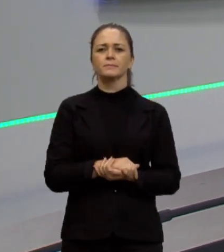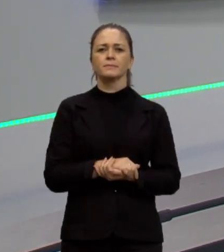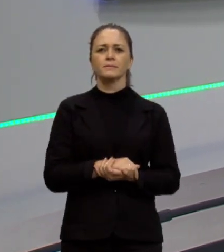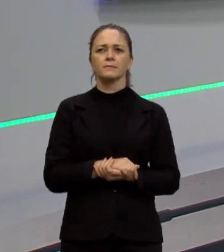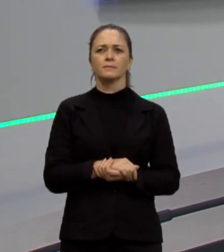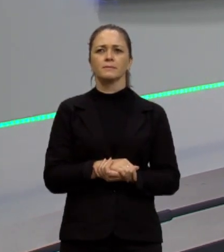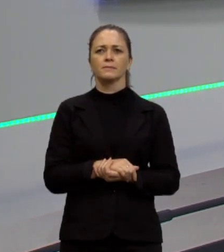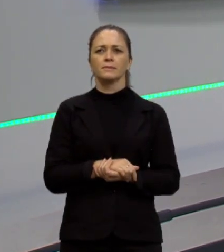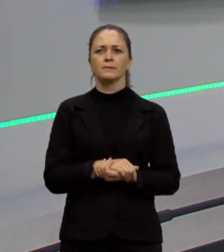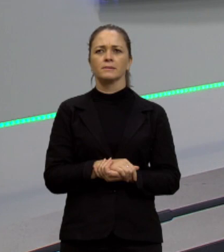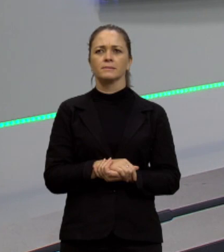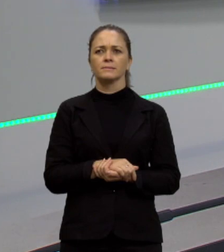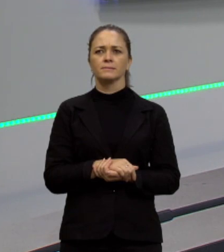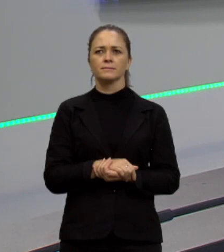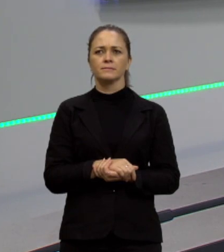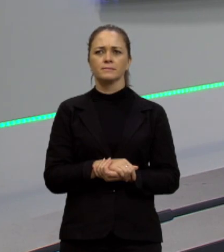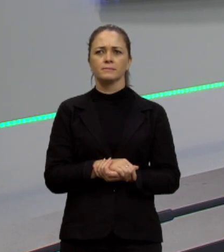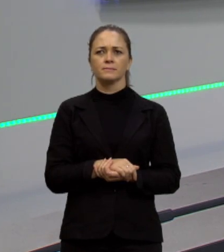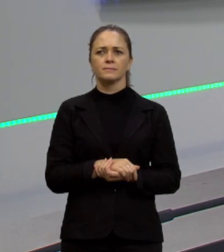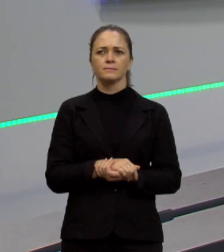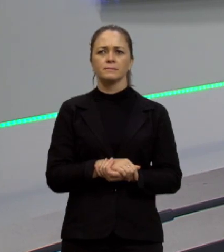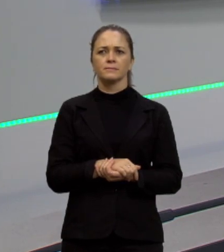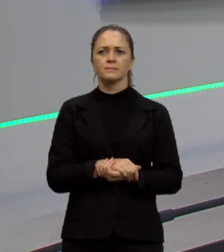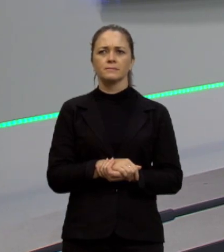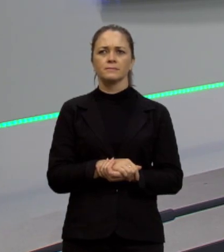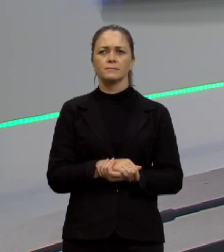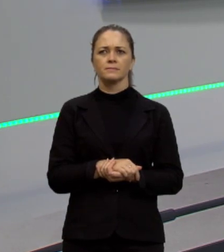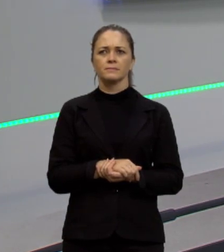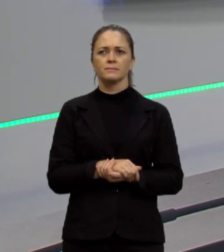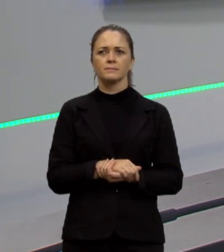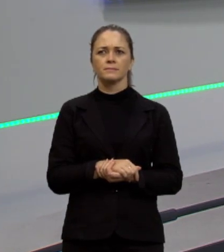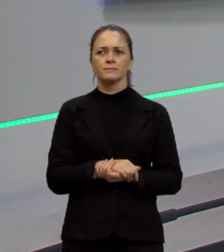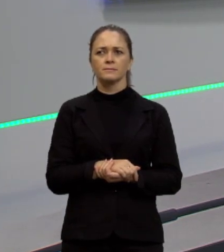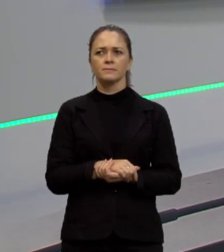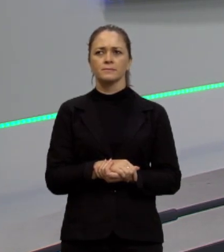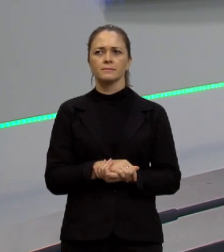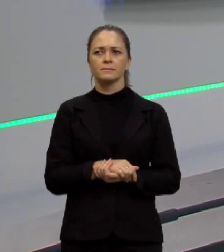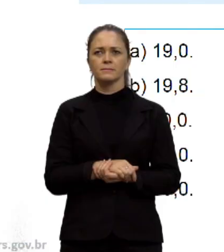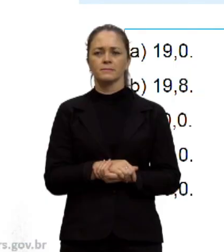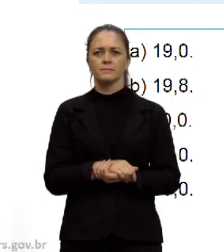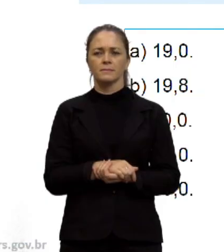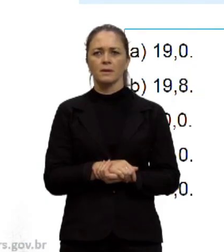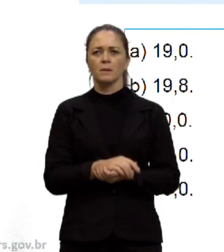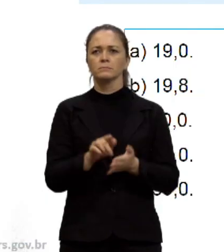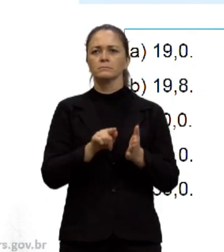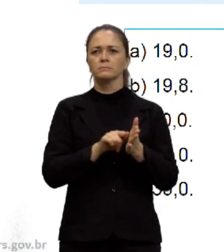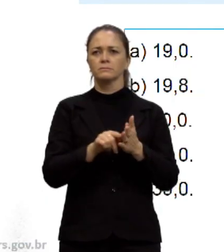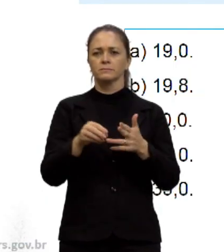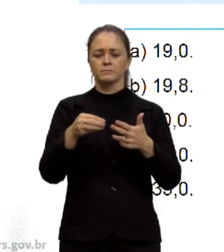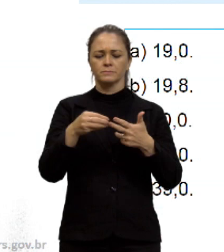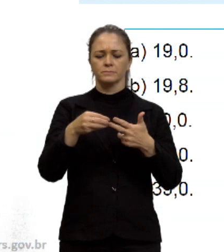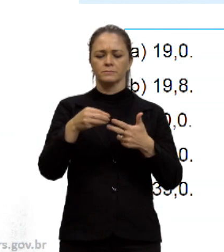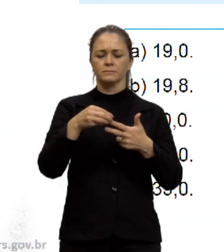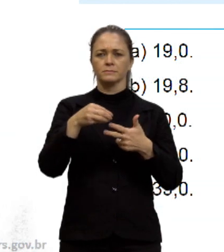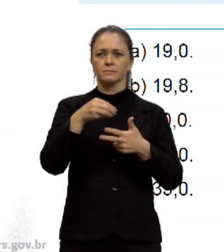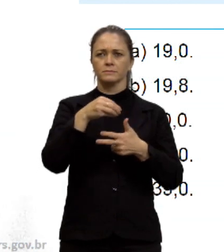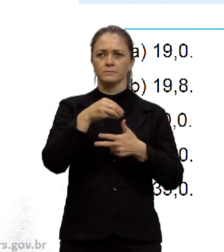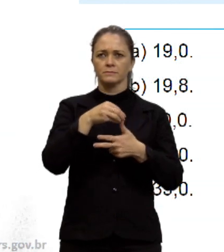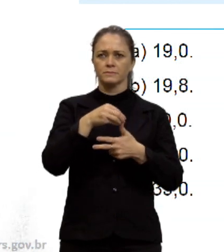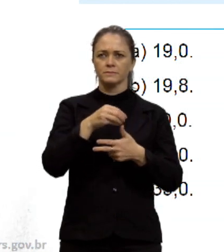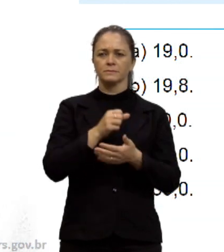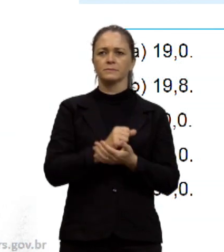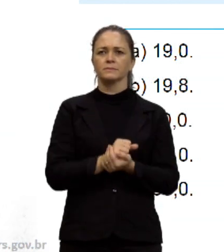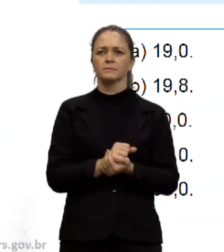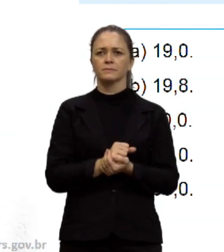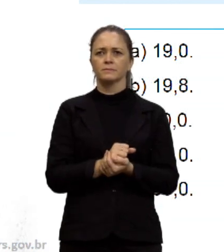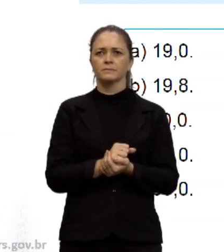Pode continuar. Adiante. E aí, então, uma questão do Enem. Tá? Uma questão